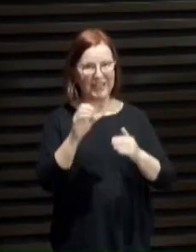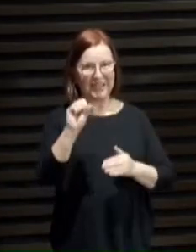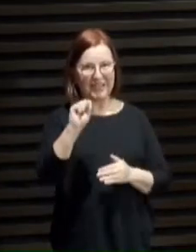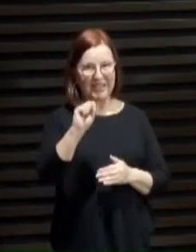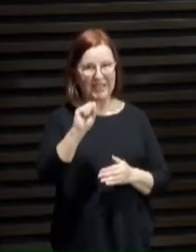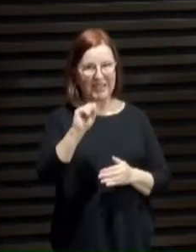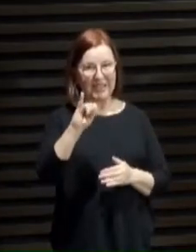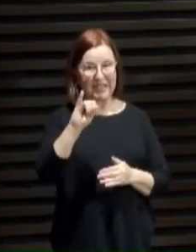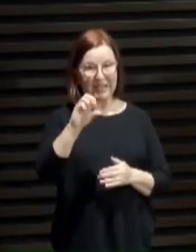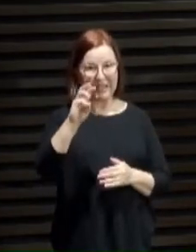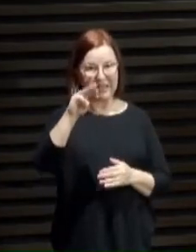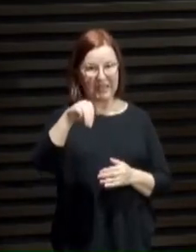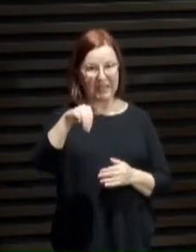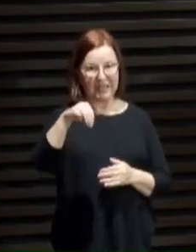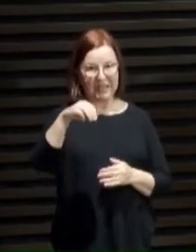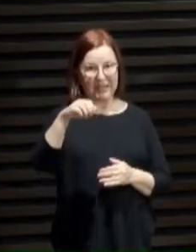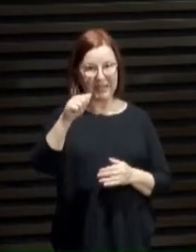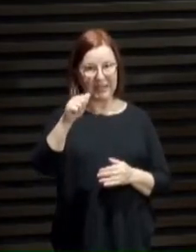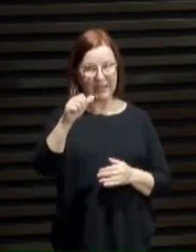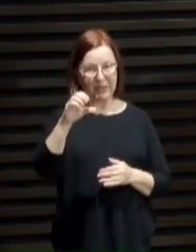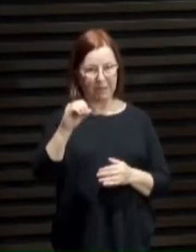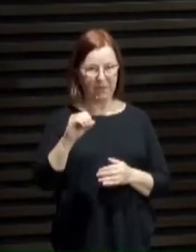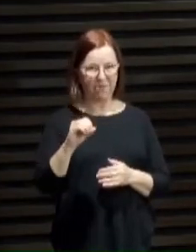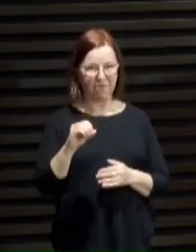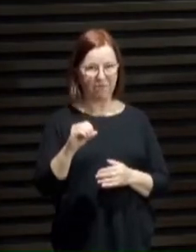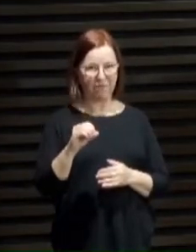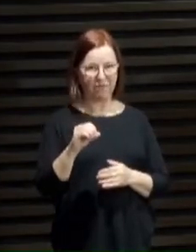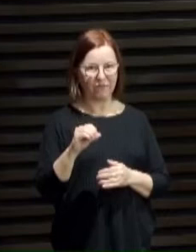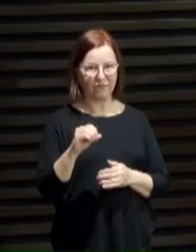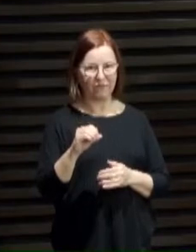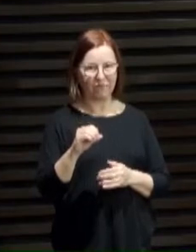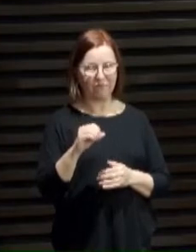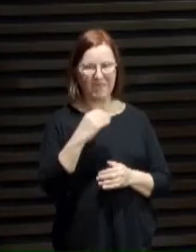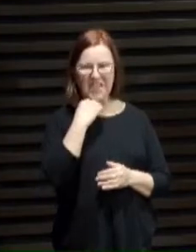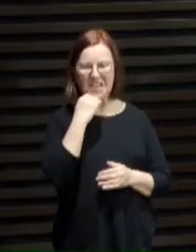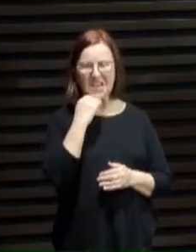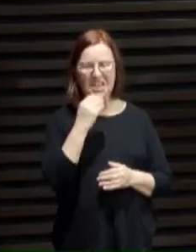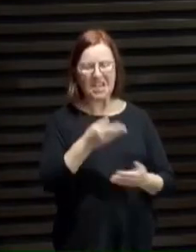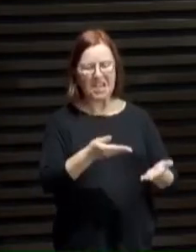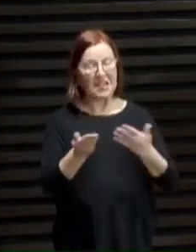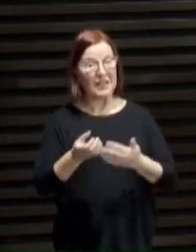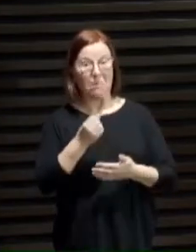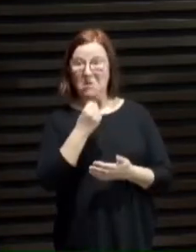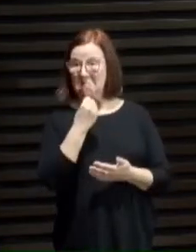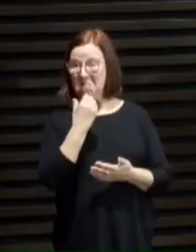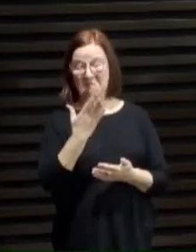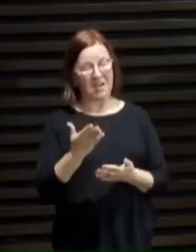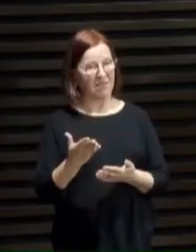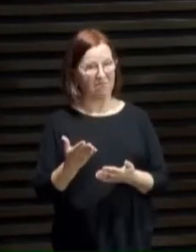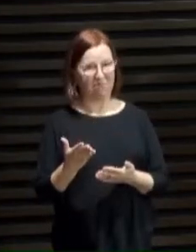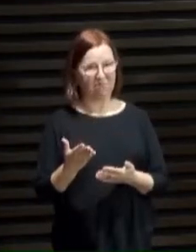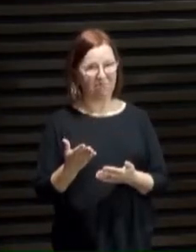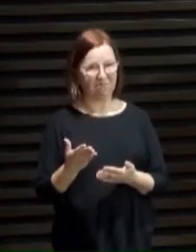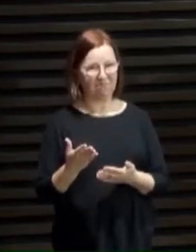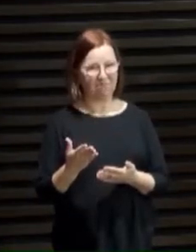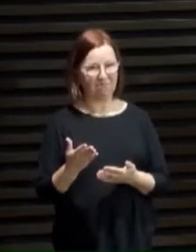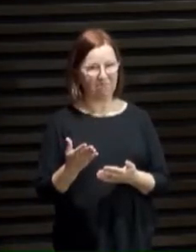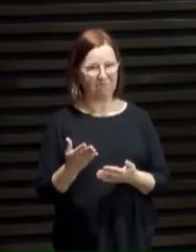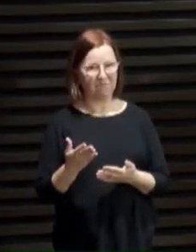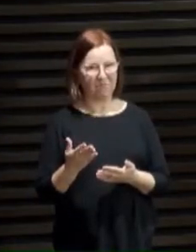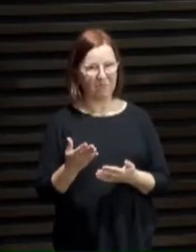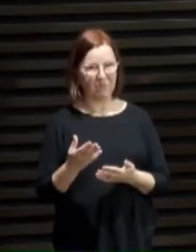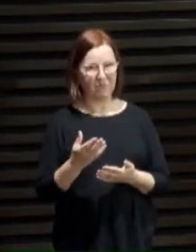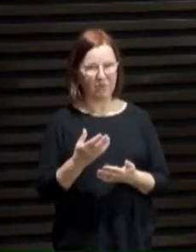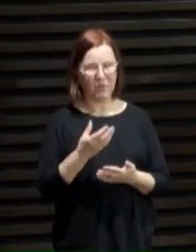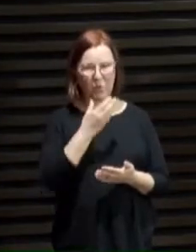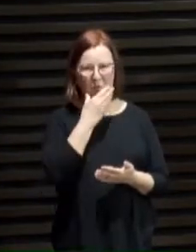ninguém recebe ele como deveria, nem mesmo o servo. Nem o servo lava os pés de